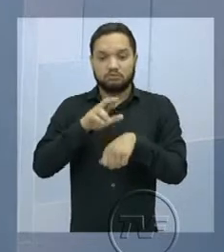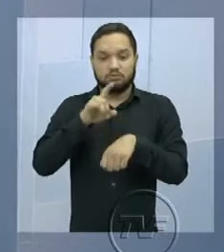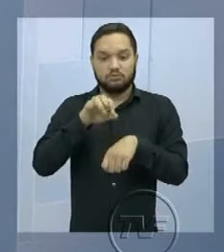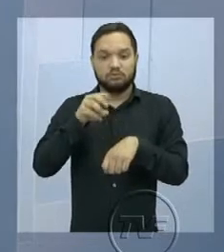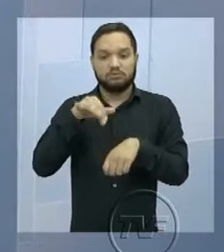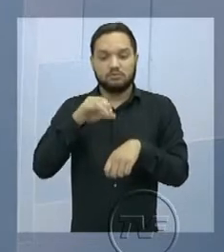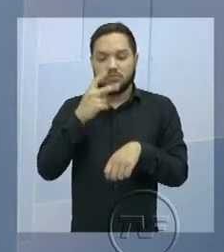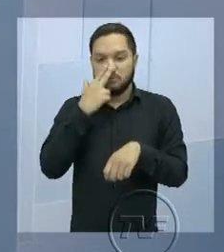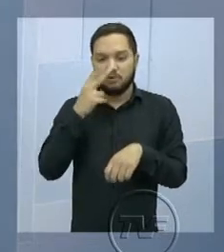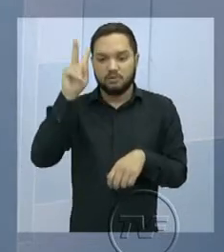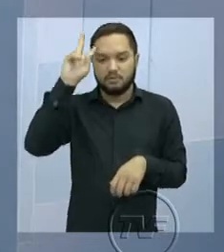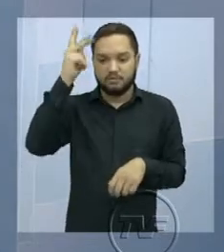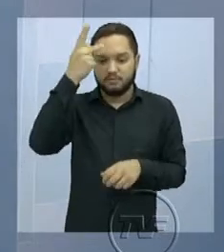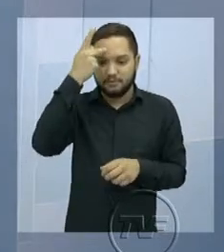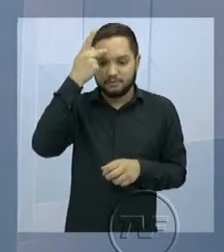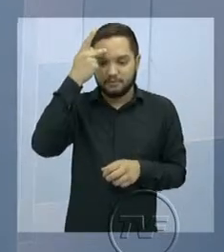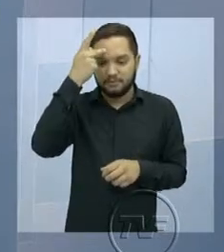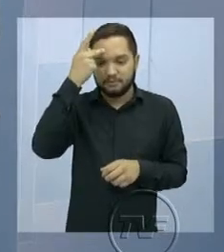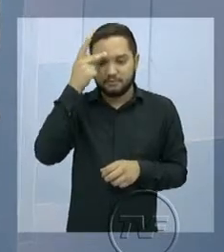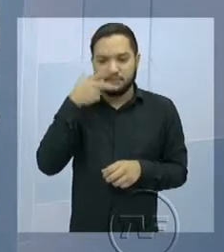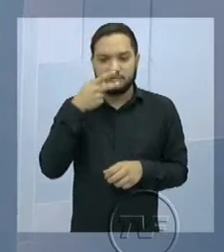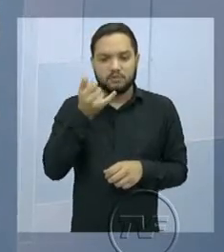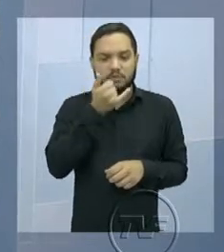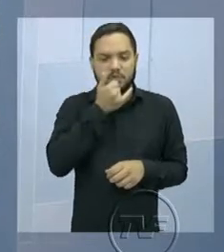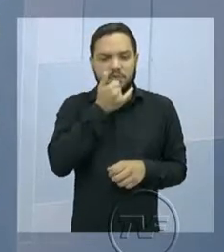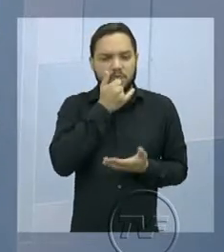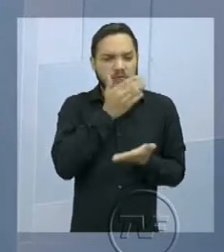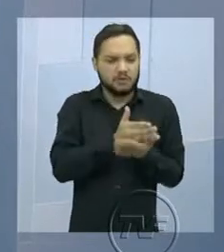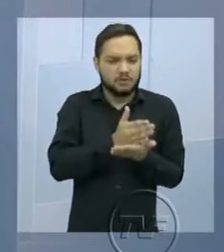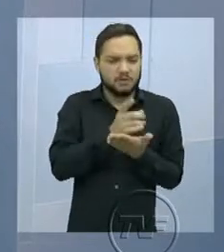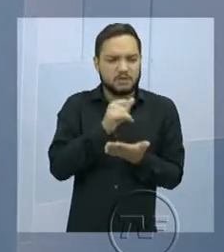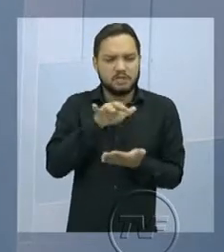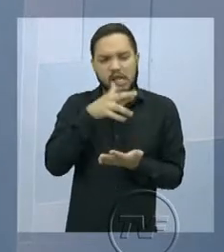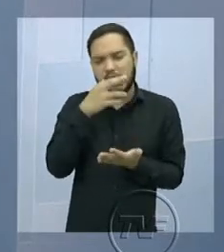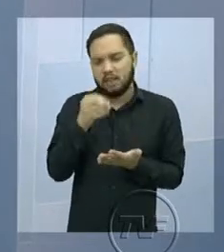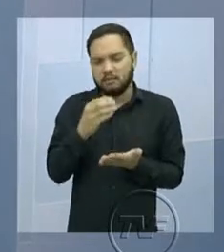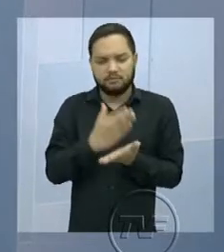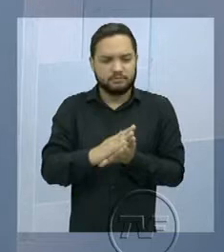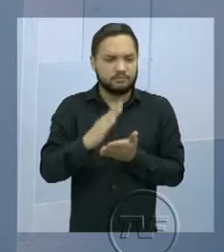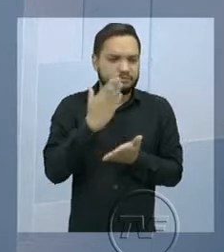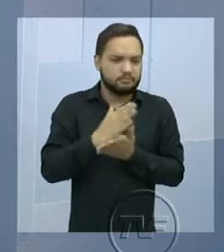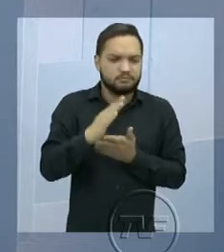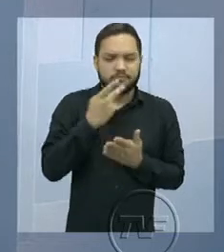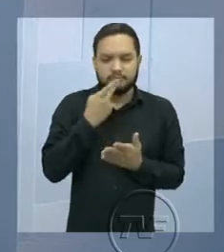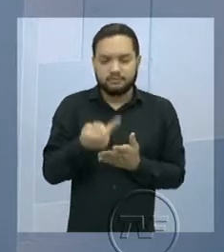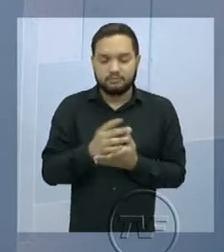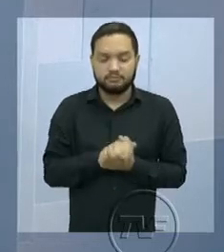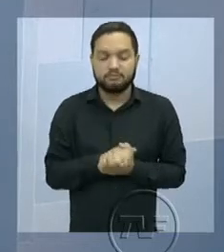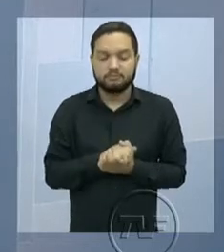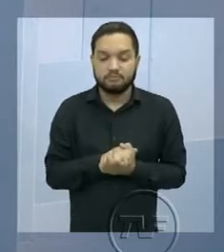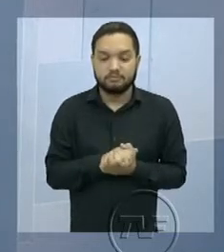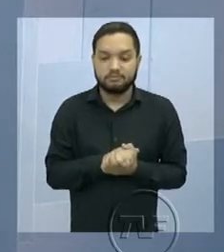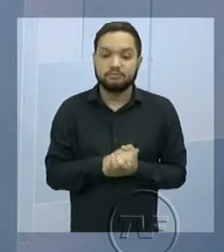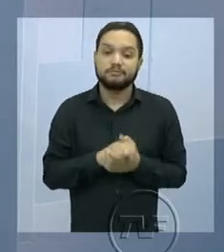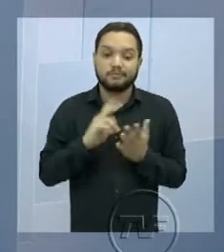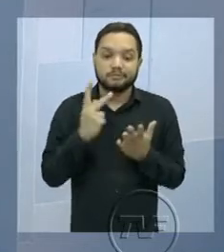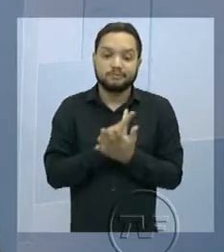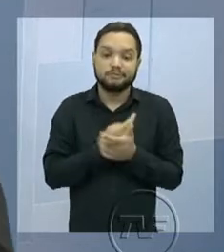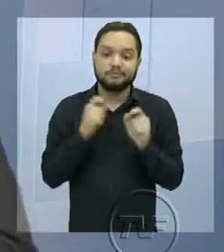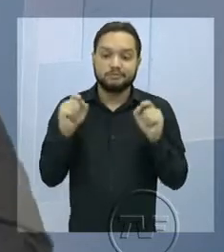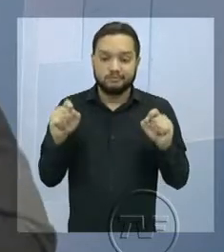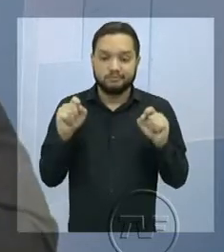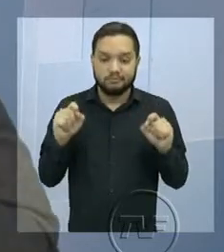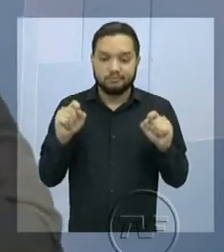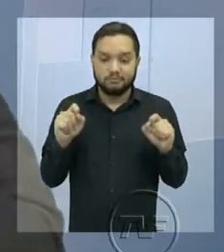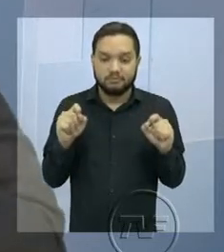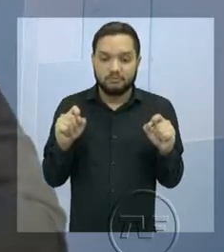recuou. Disse, não tem nada de centrão, não existe isso, tal. E o que é que aconteceu?